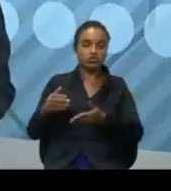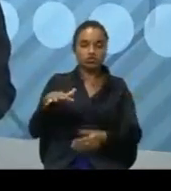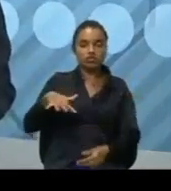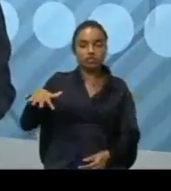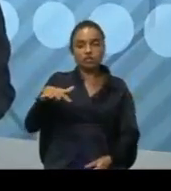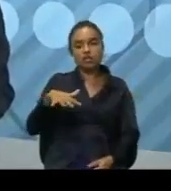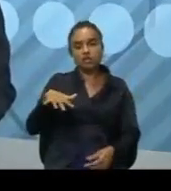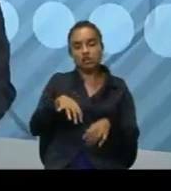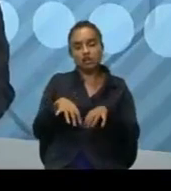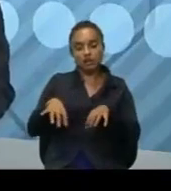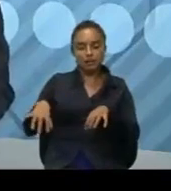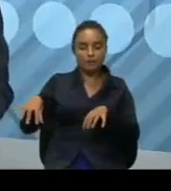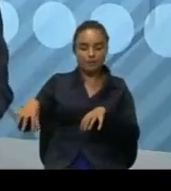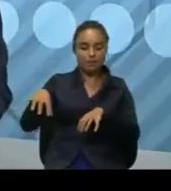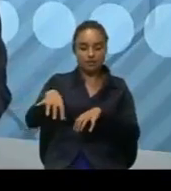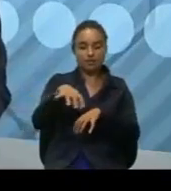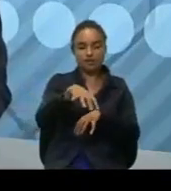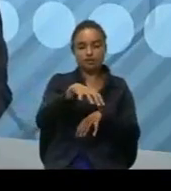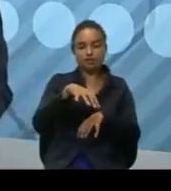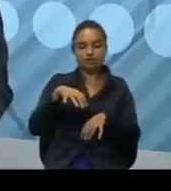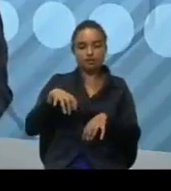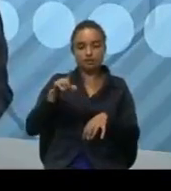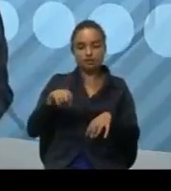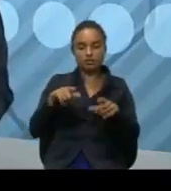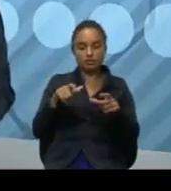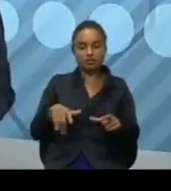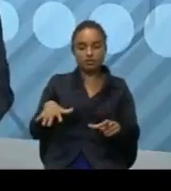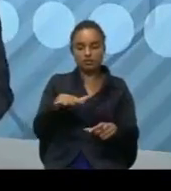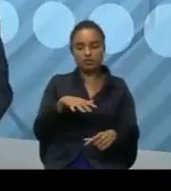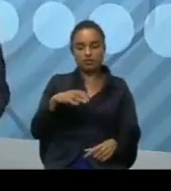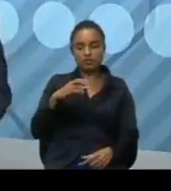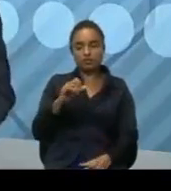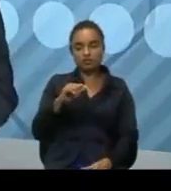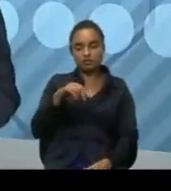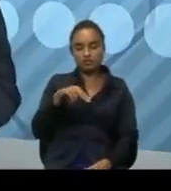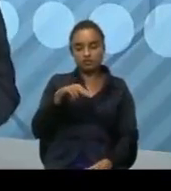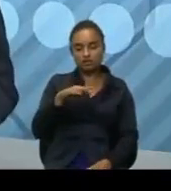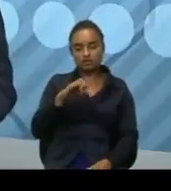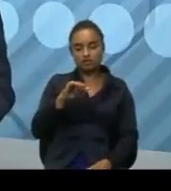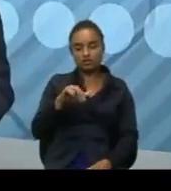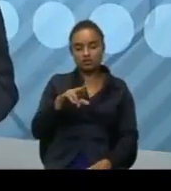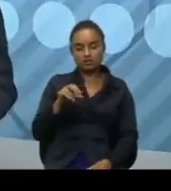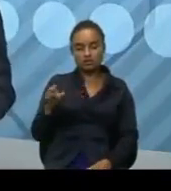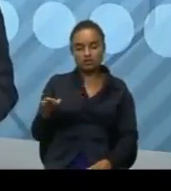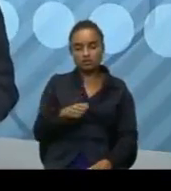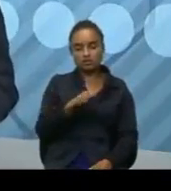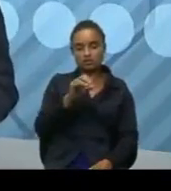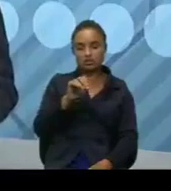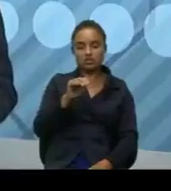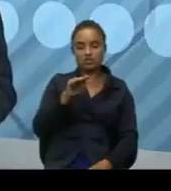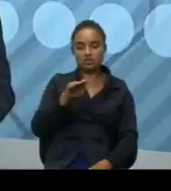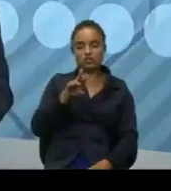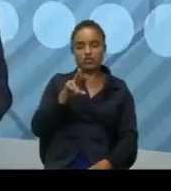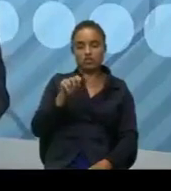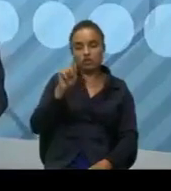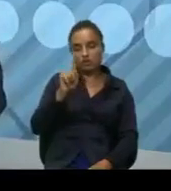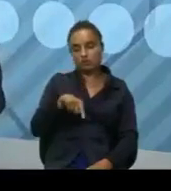para cada ambiente da obra, uma área para o refeitório, uma área para